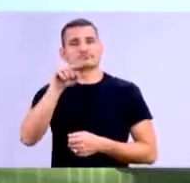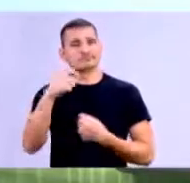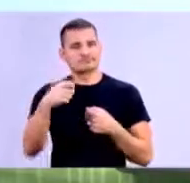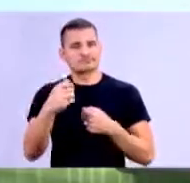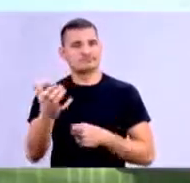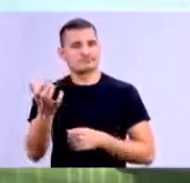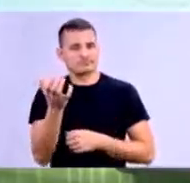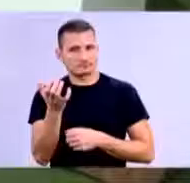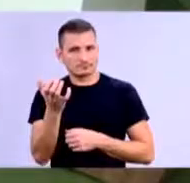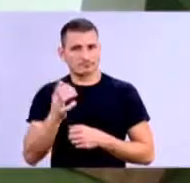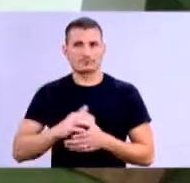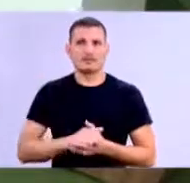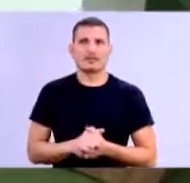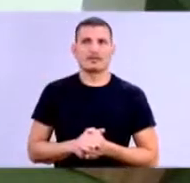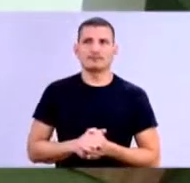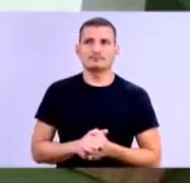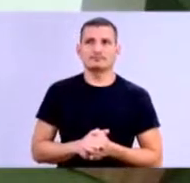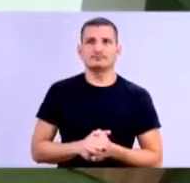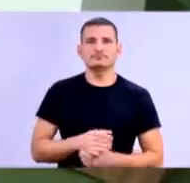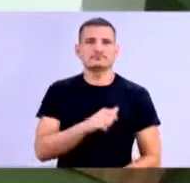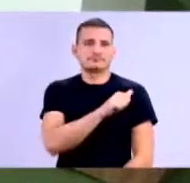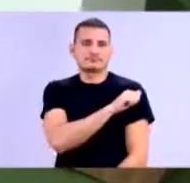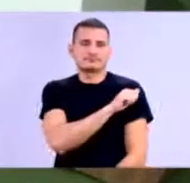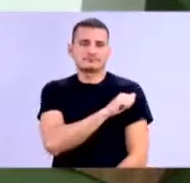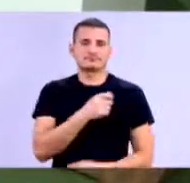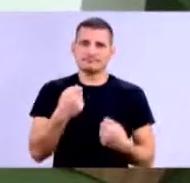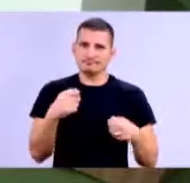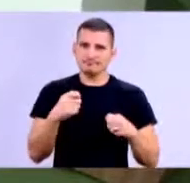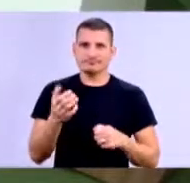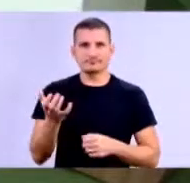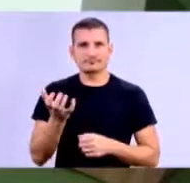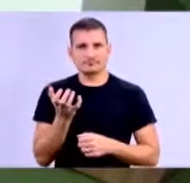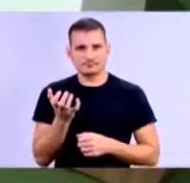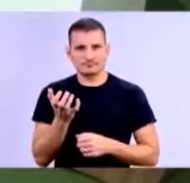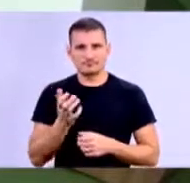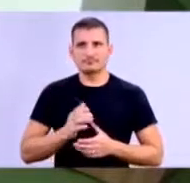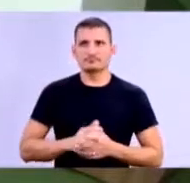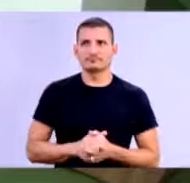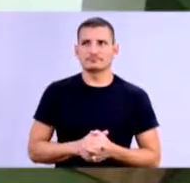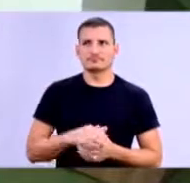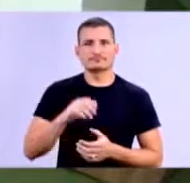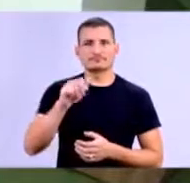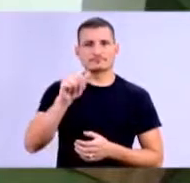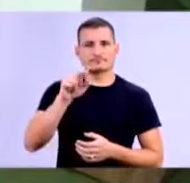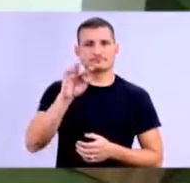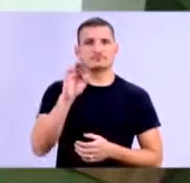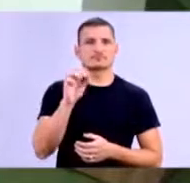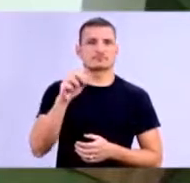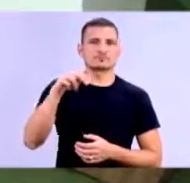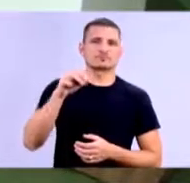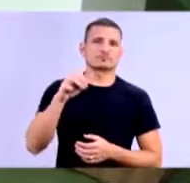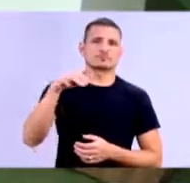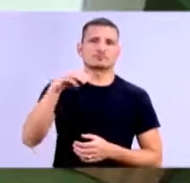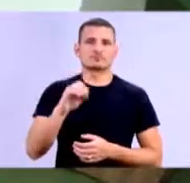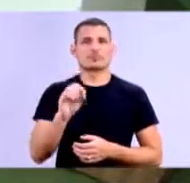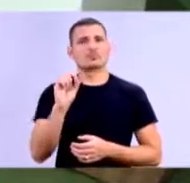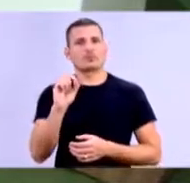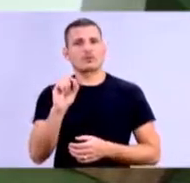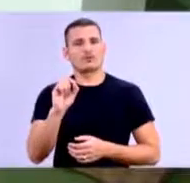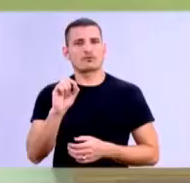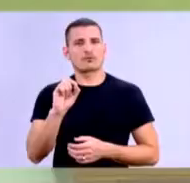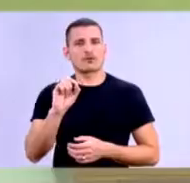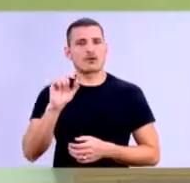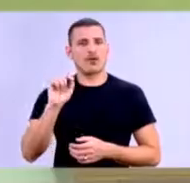Professora, o aluno tem que querer. Um ser autônomo é um ser que se